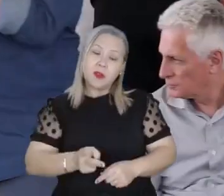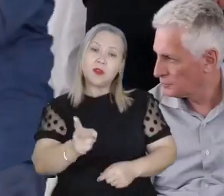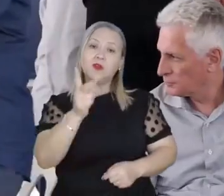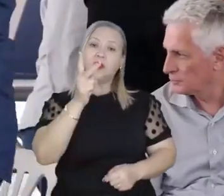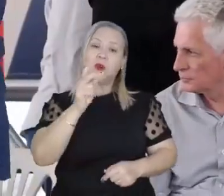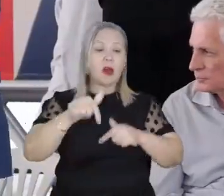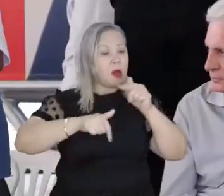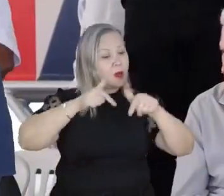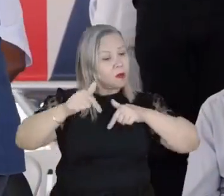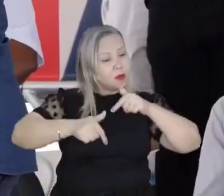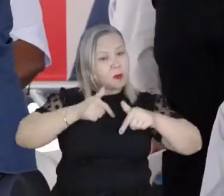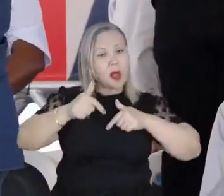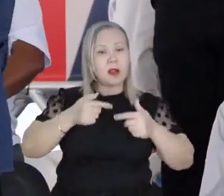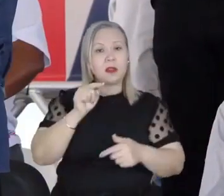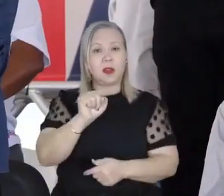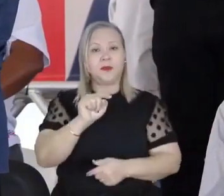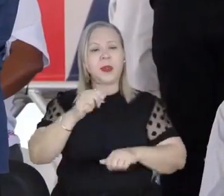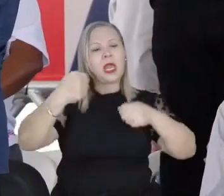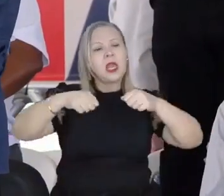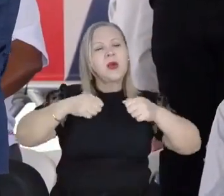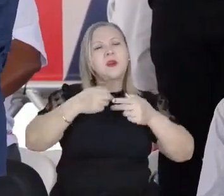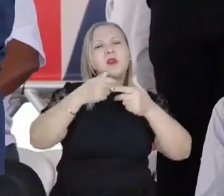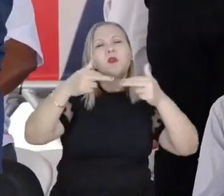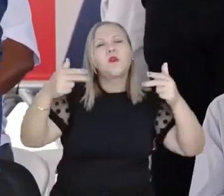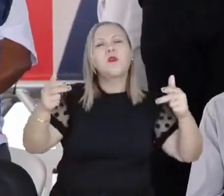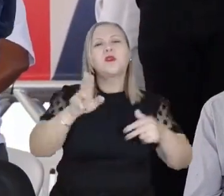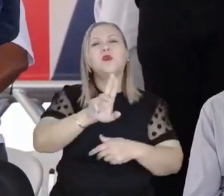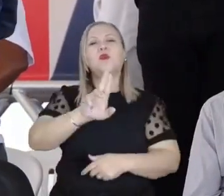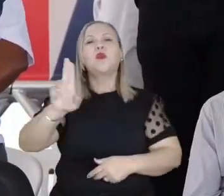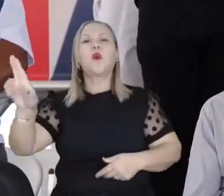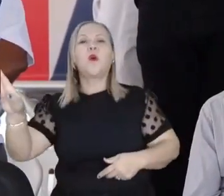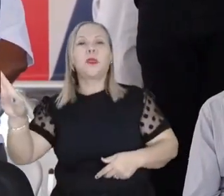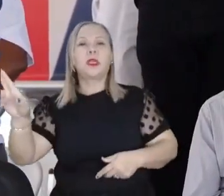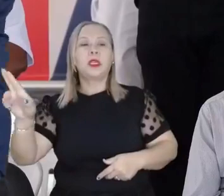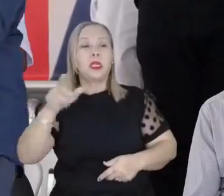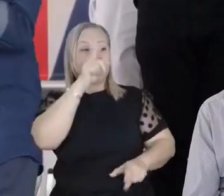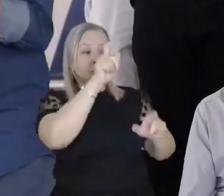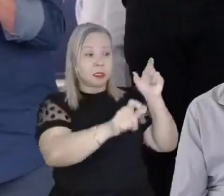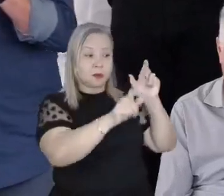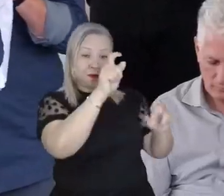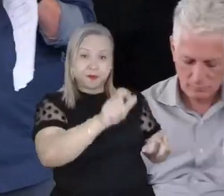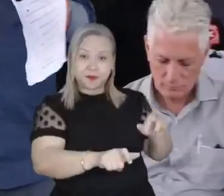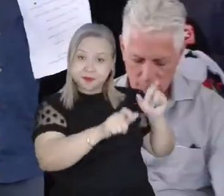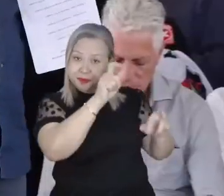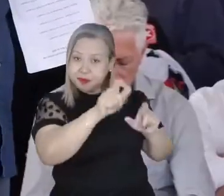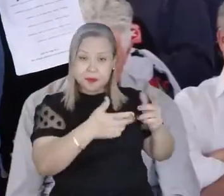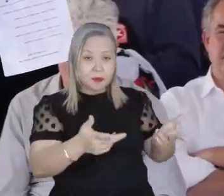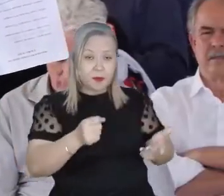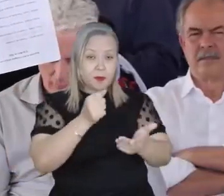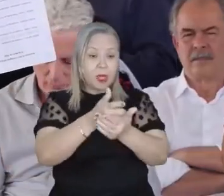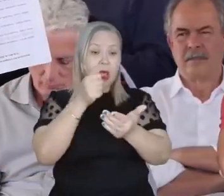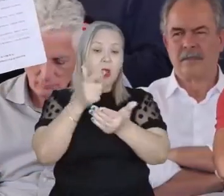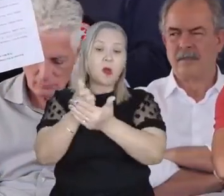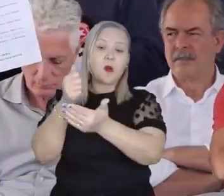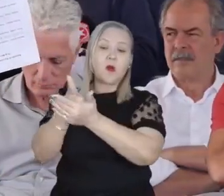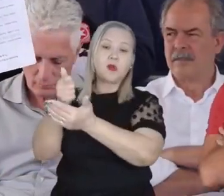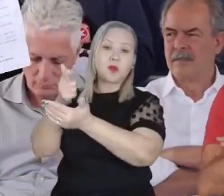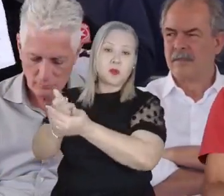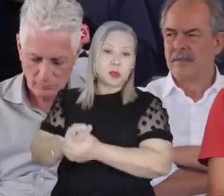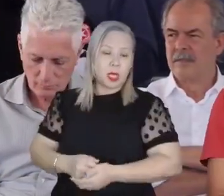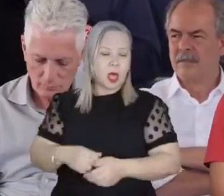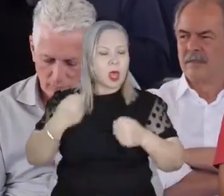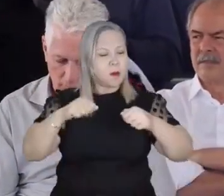então, de uma coisa chamada consumidor. Ele precisa que uma parte da sociedade, ou toda a